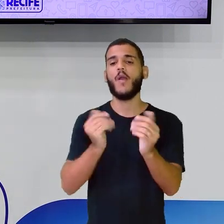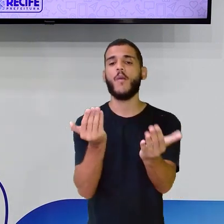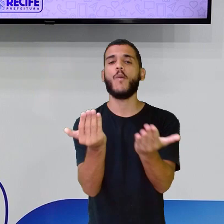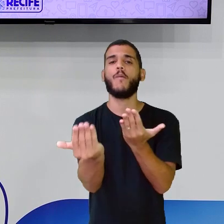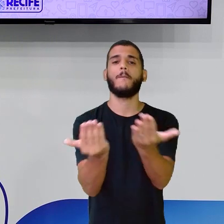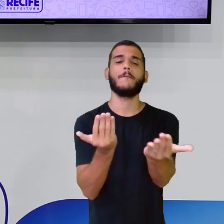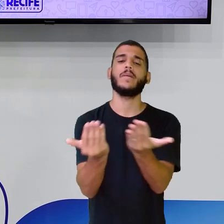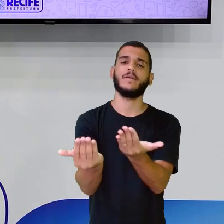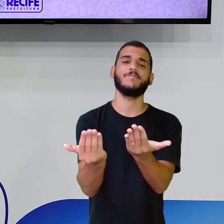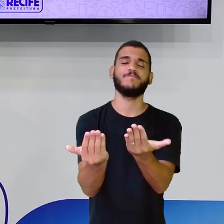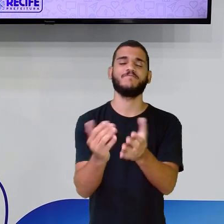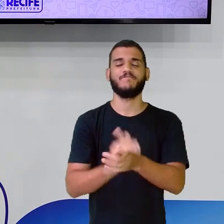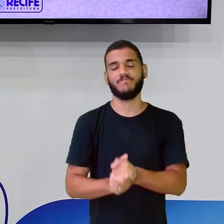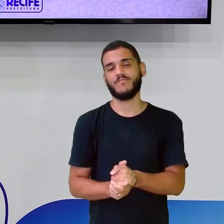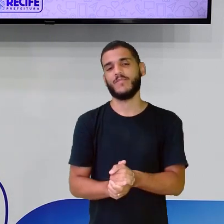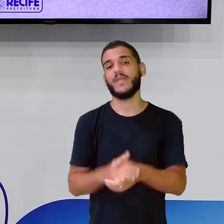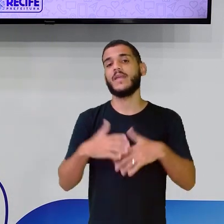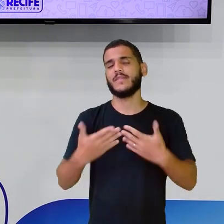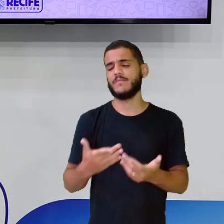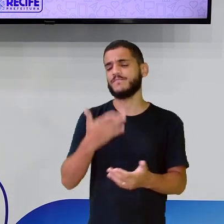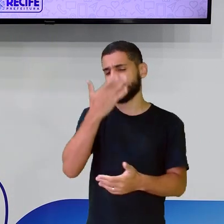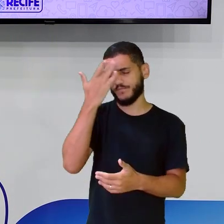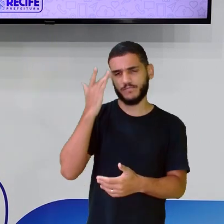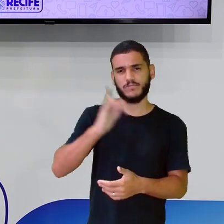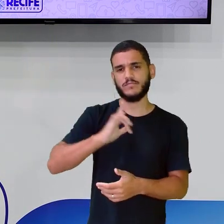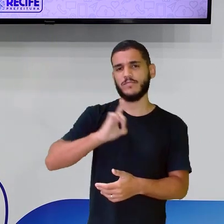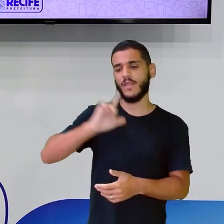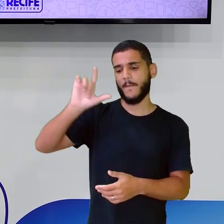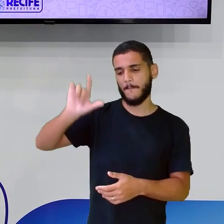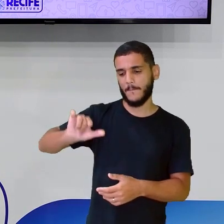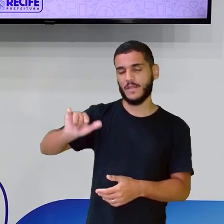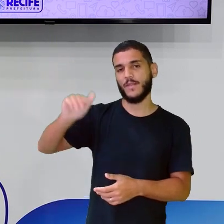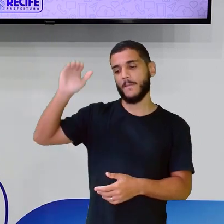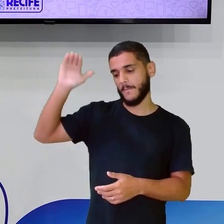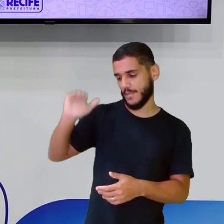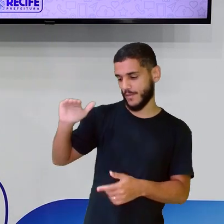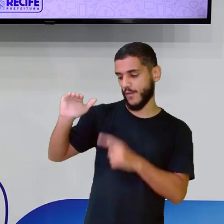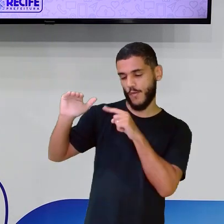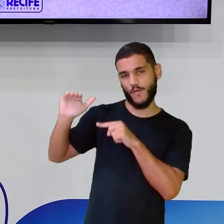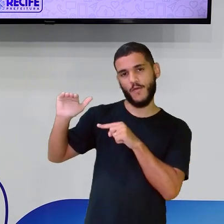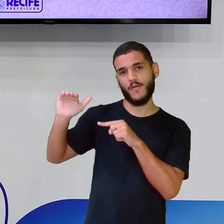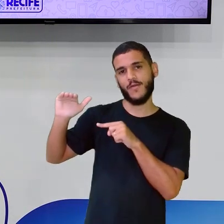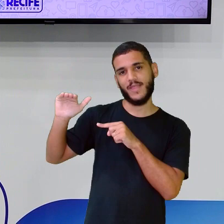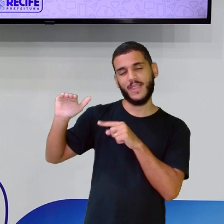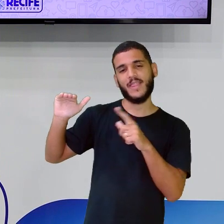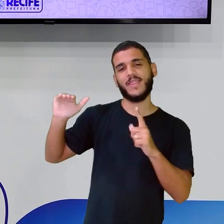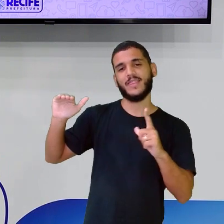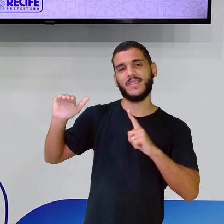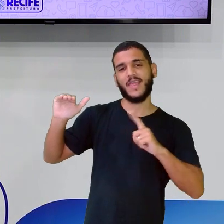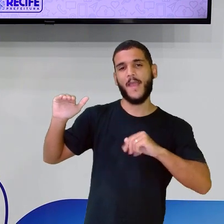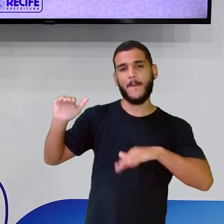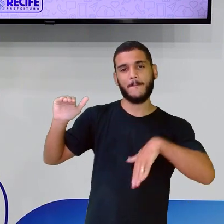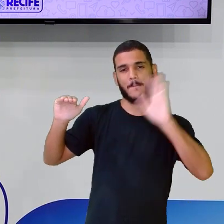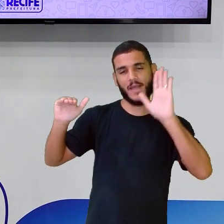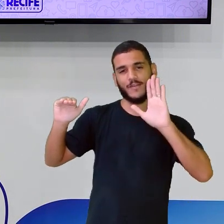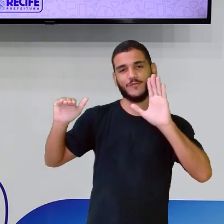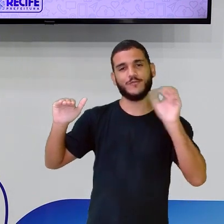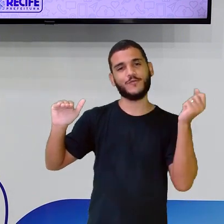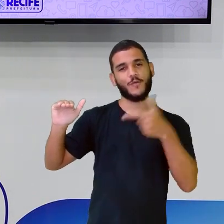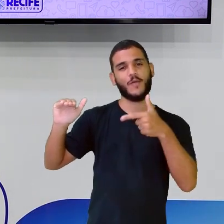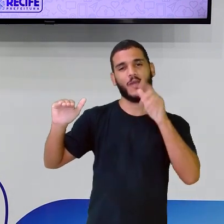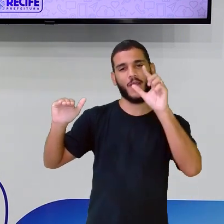Não é... Porque assim, uma pessoa menor teria mais água do que uma maior? Não, isso é uma